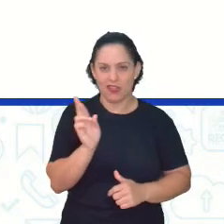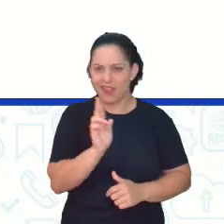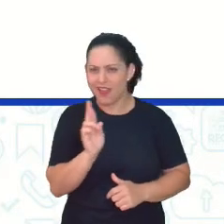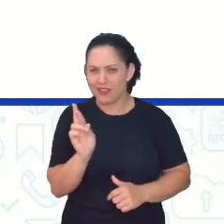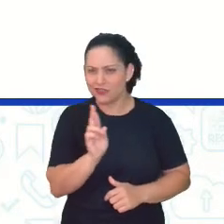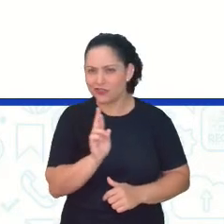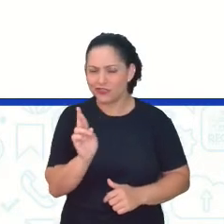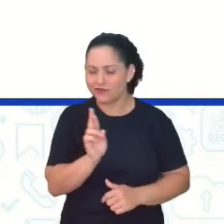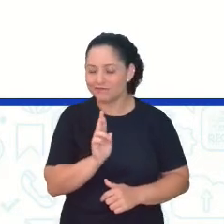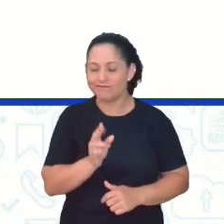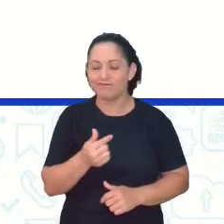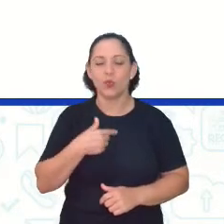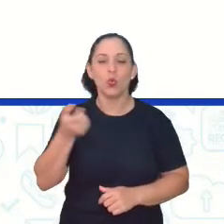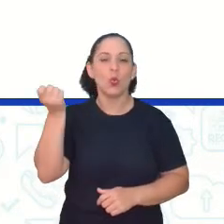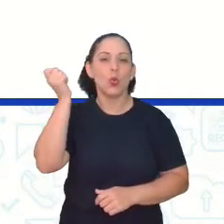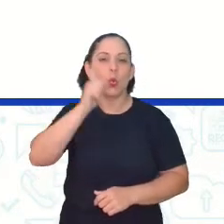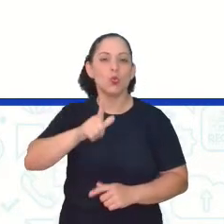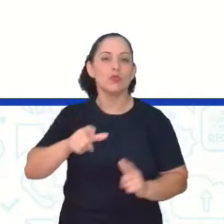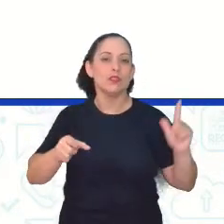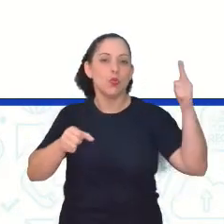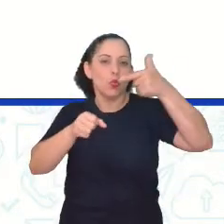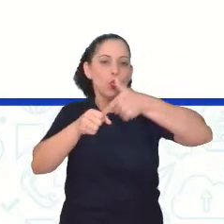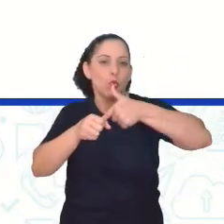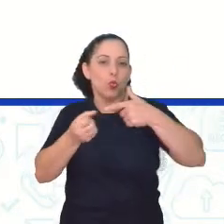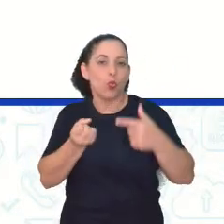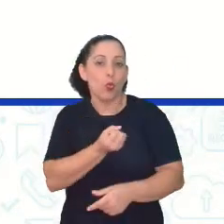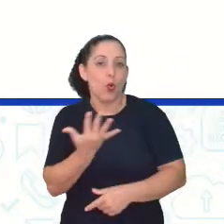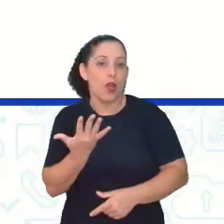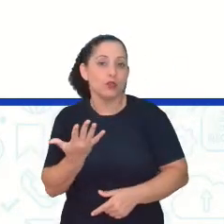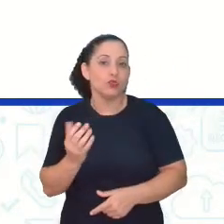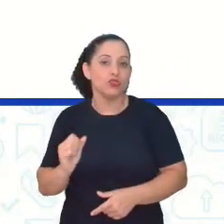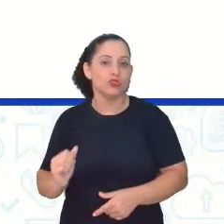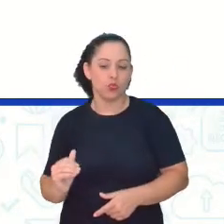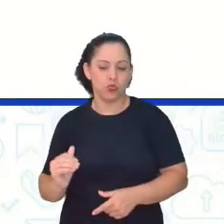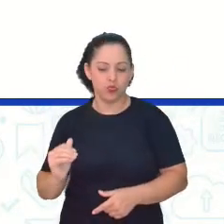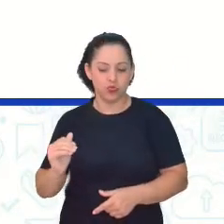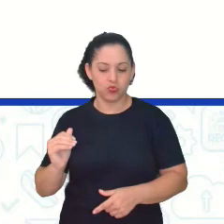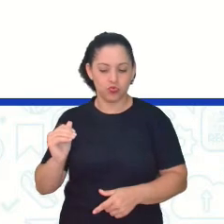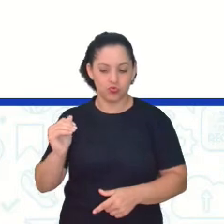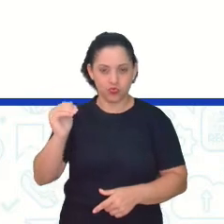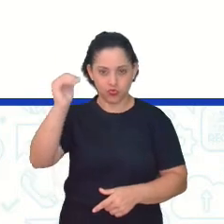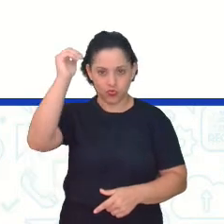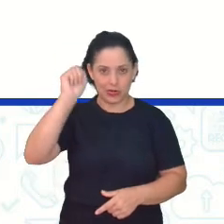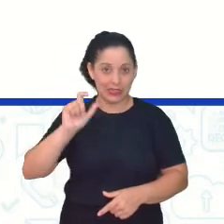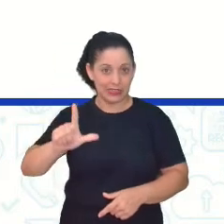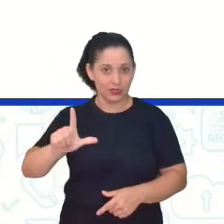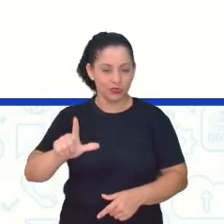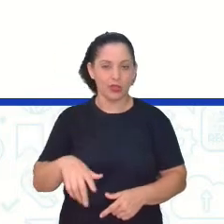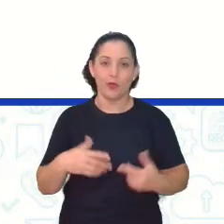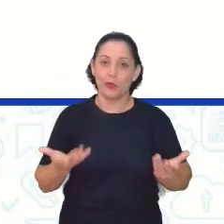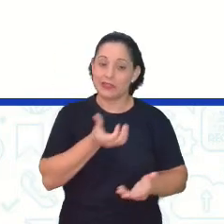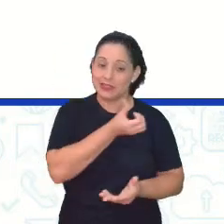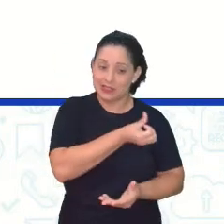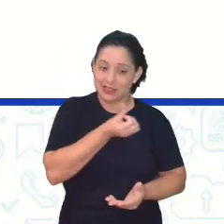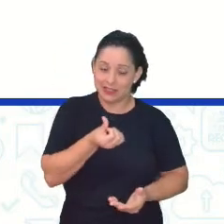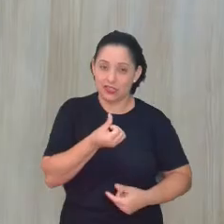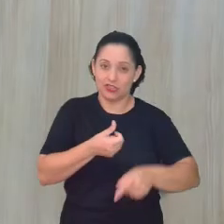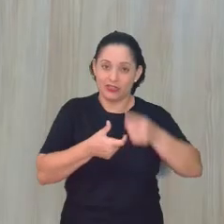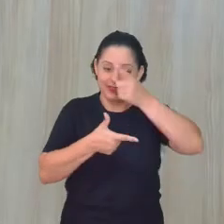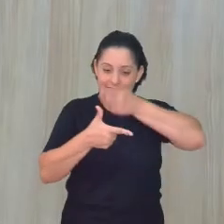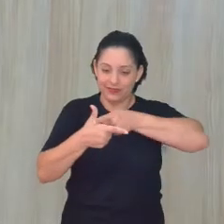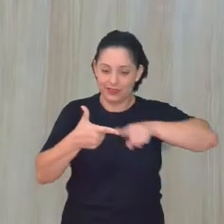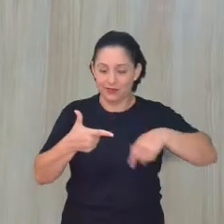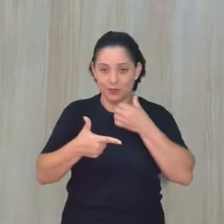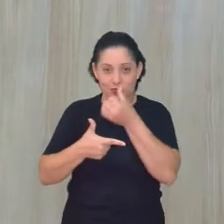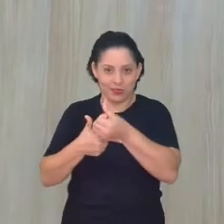R$66, eu consigo colocar quantos litros de gasolina? Então, você pega o 66 e divide por 6. Você